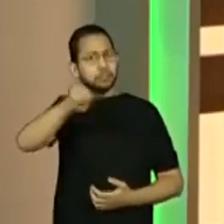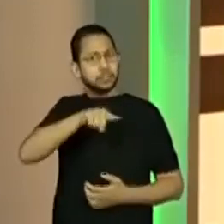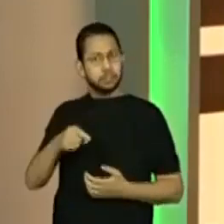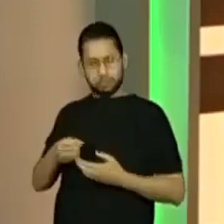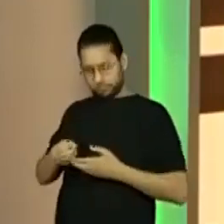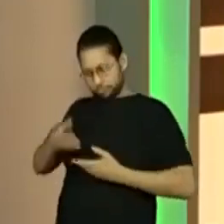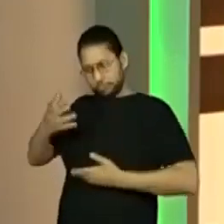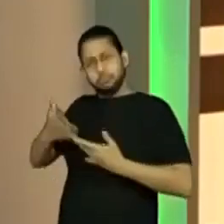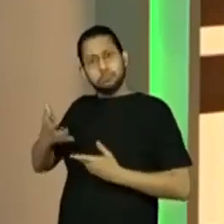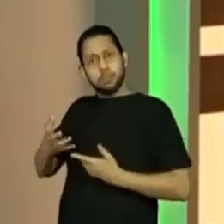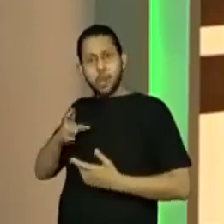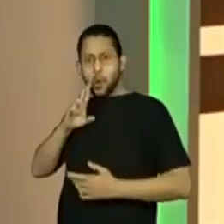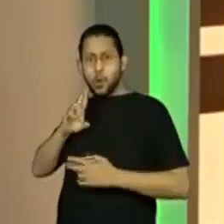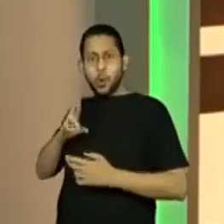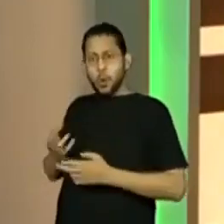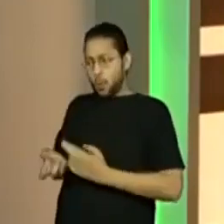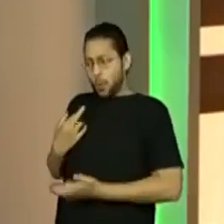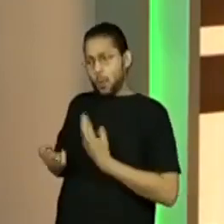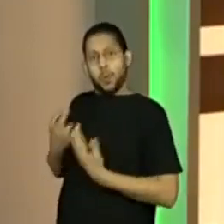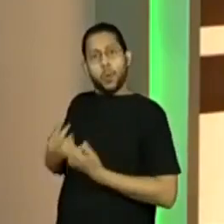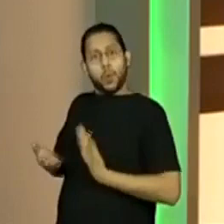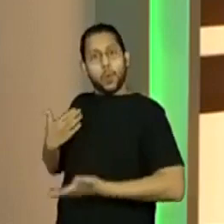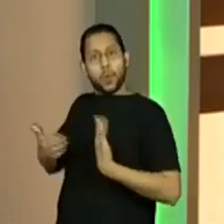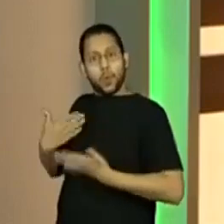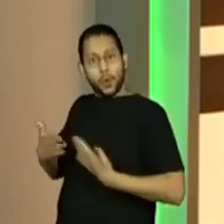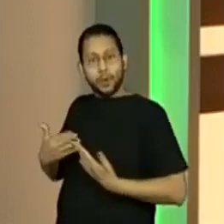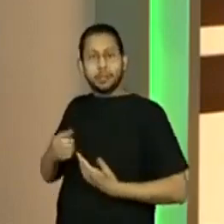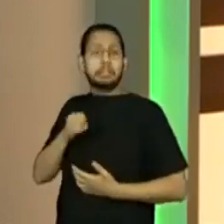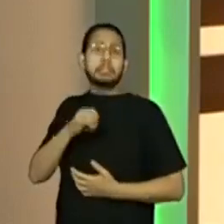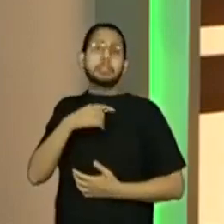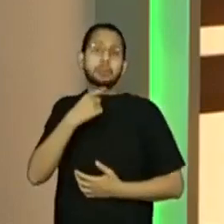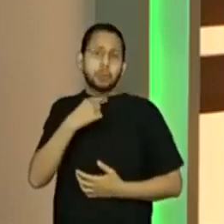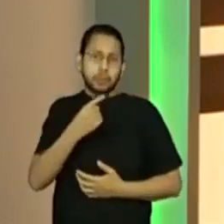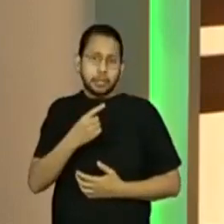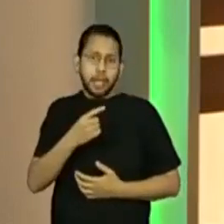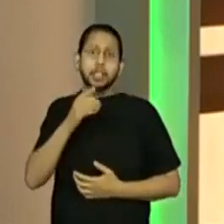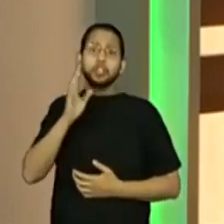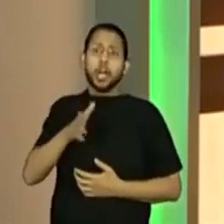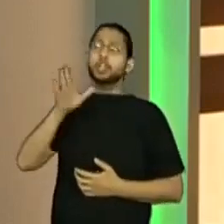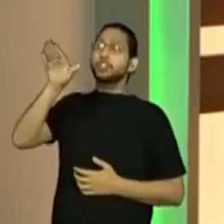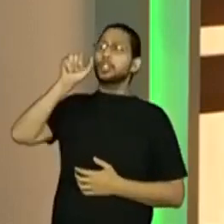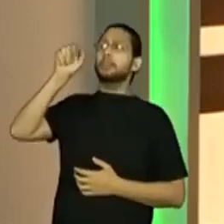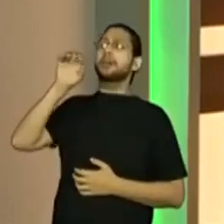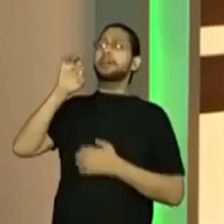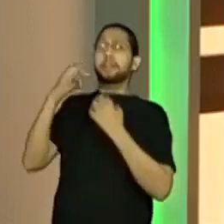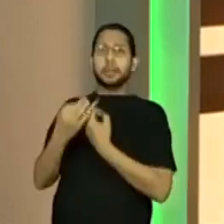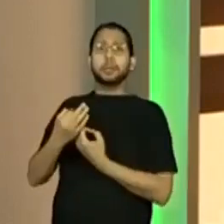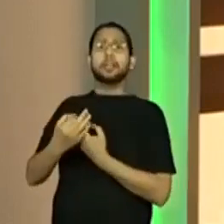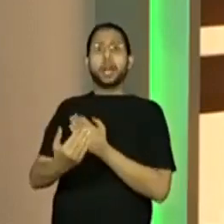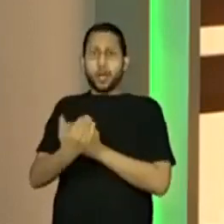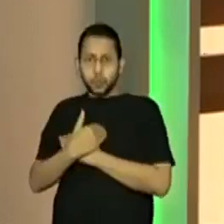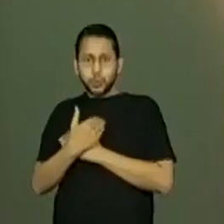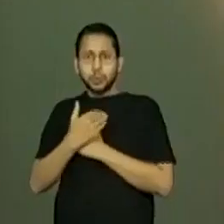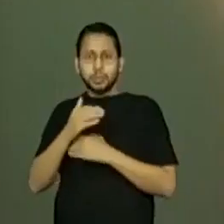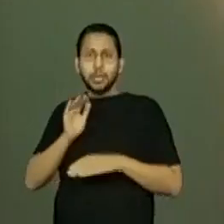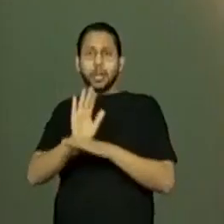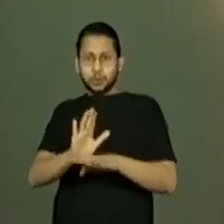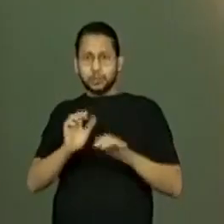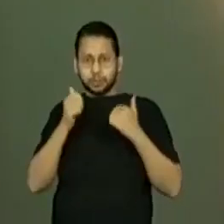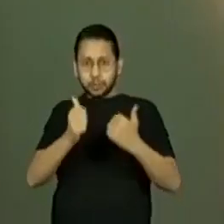você ainda não consiga fazer essa participação, já chama alguém, tá bom?